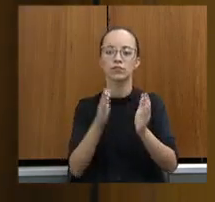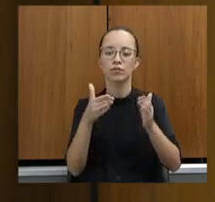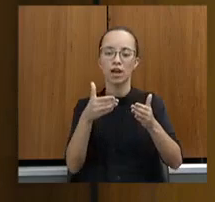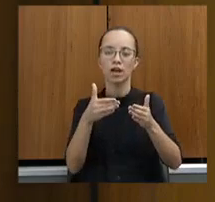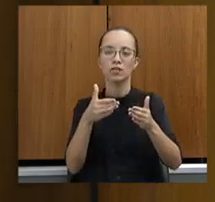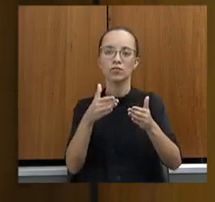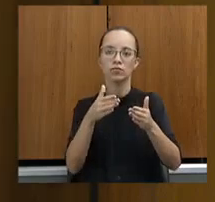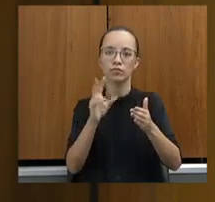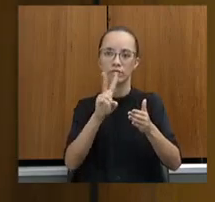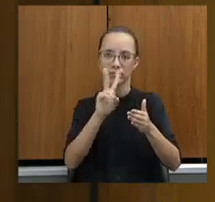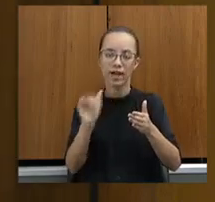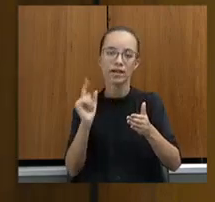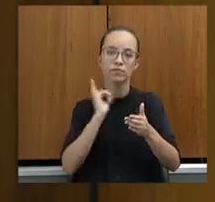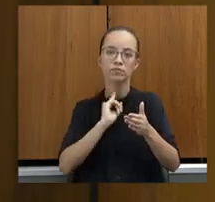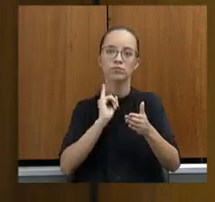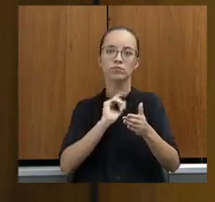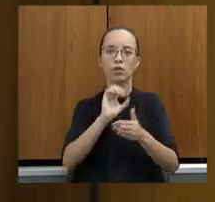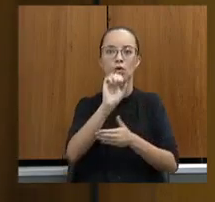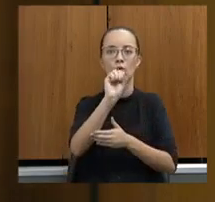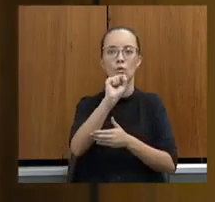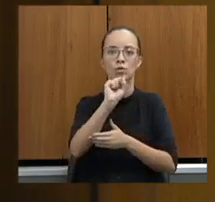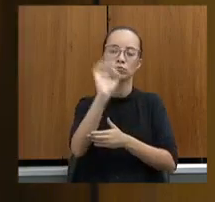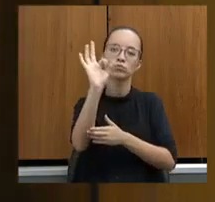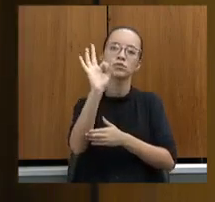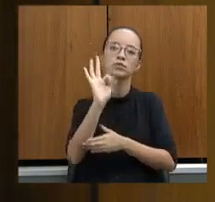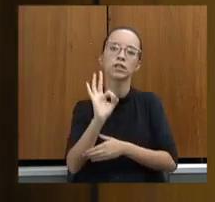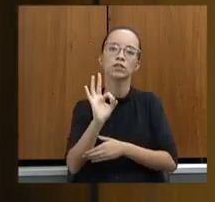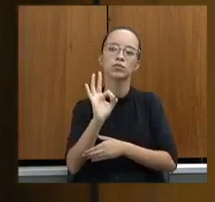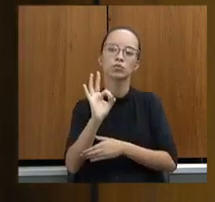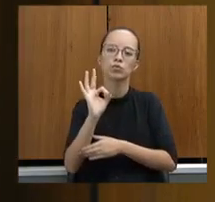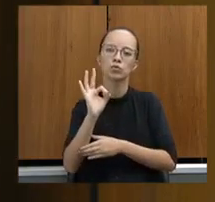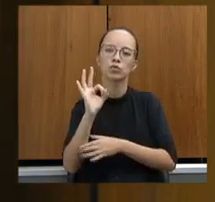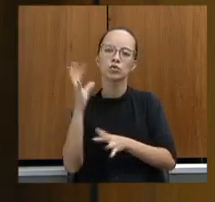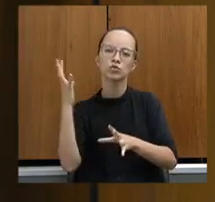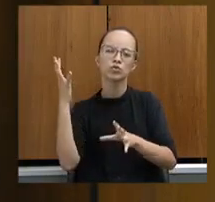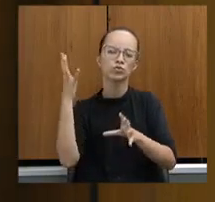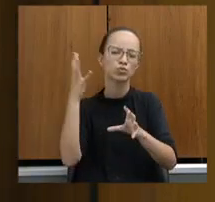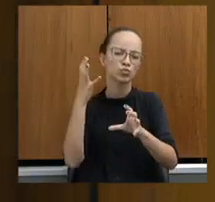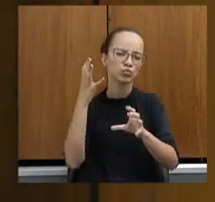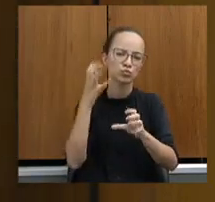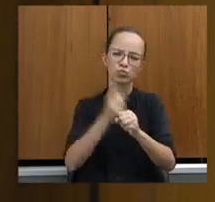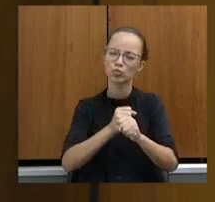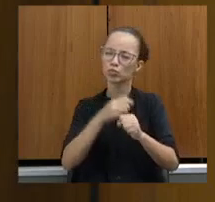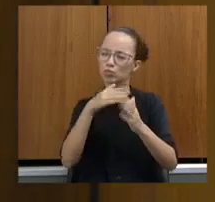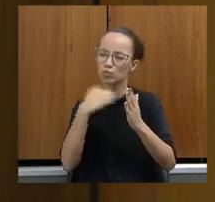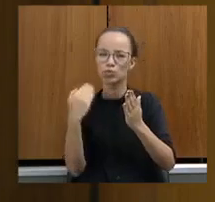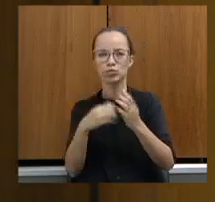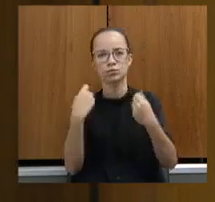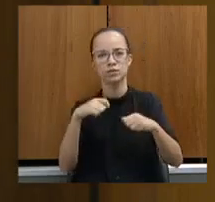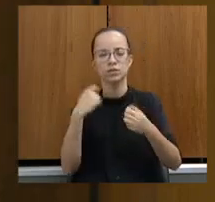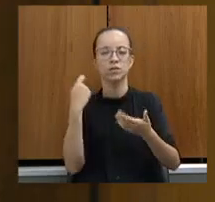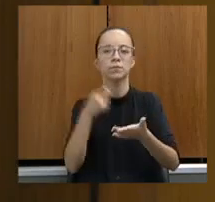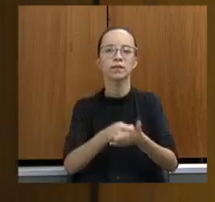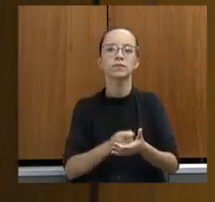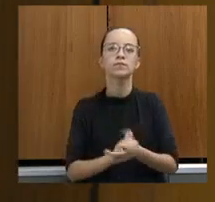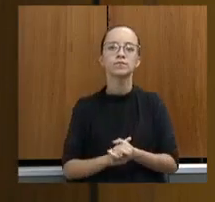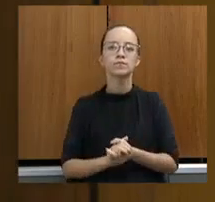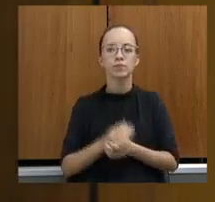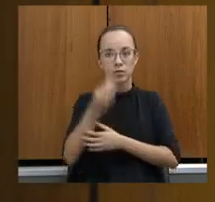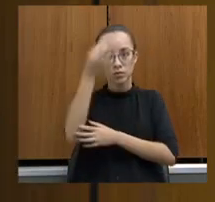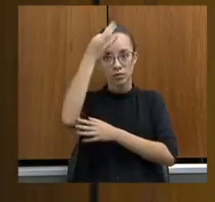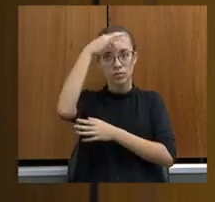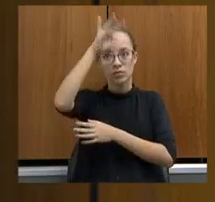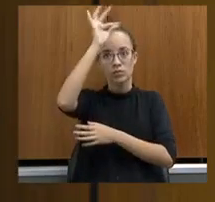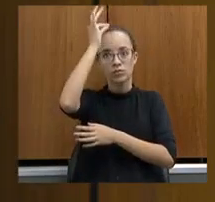vai investir em Minas Gerais 8% de todo autógrafo ela tem que pagar no Espírito